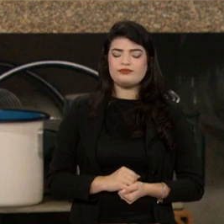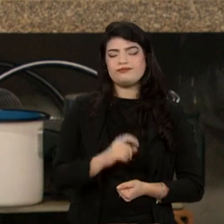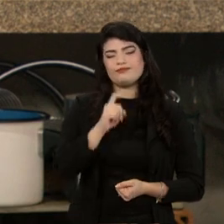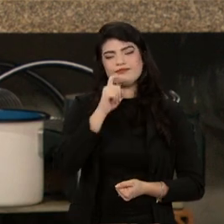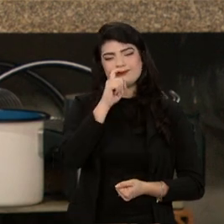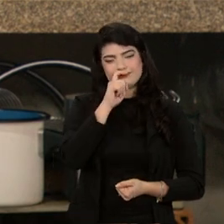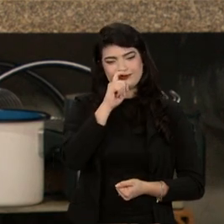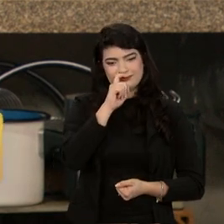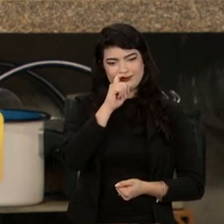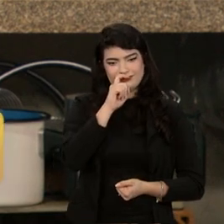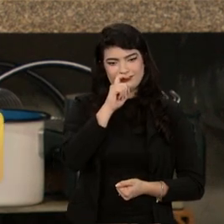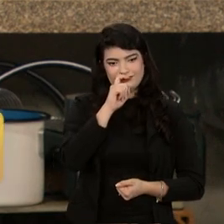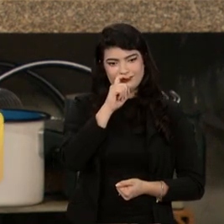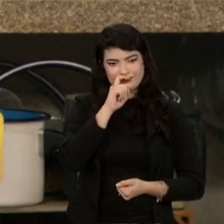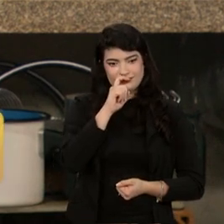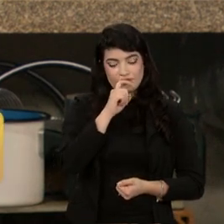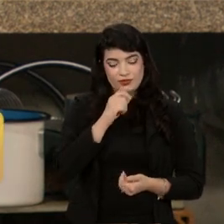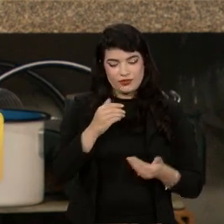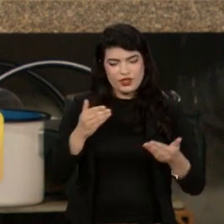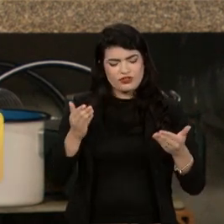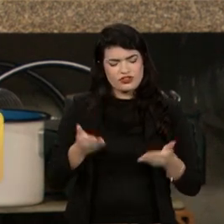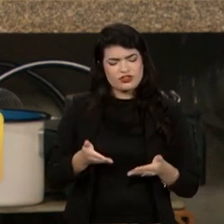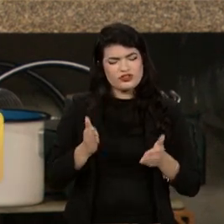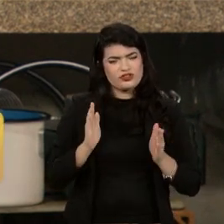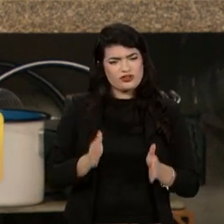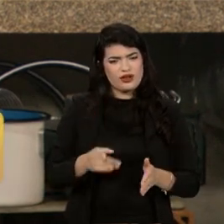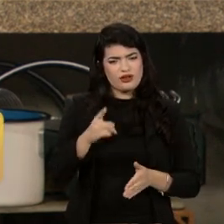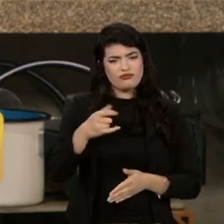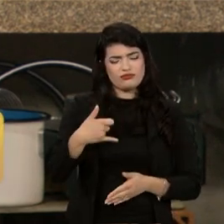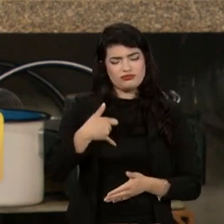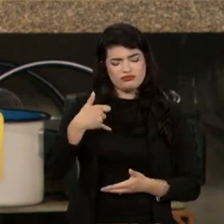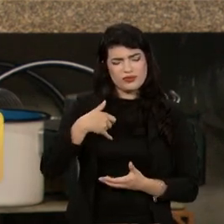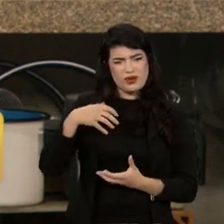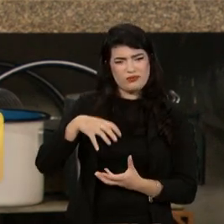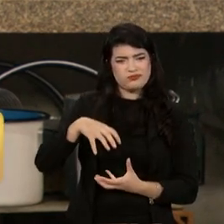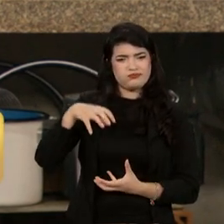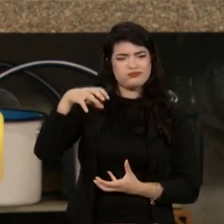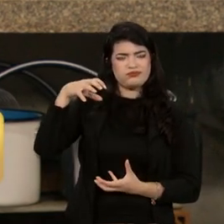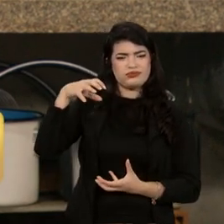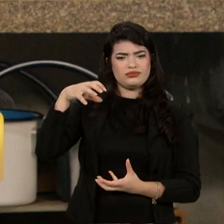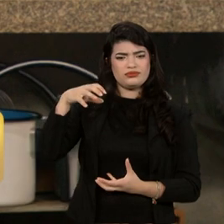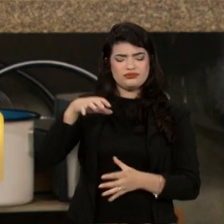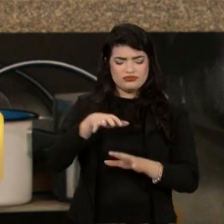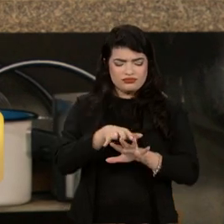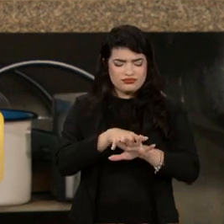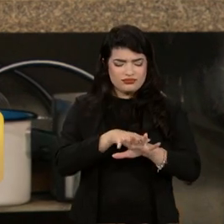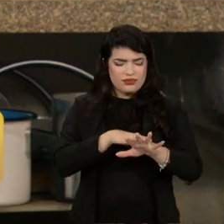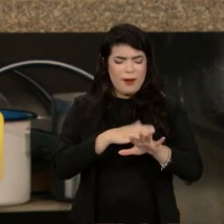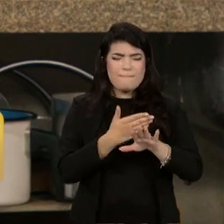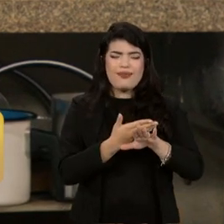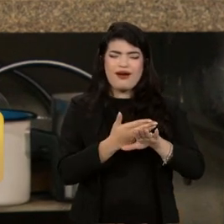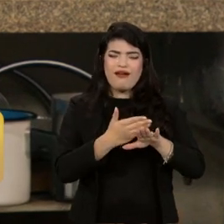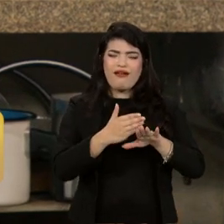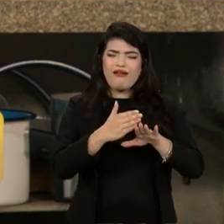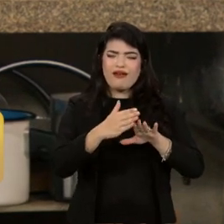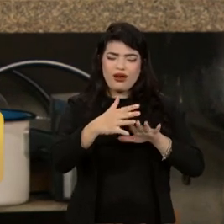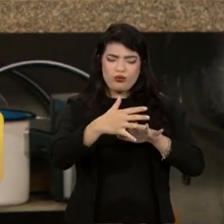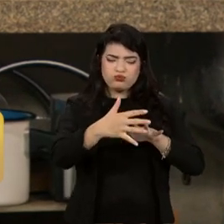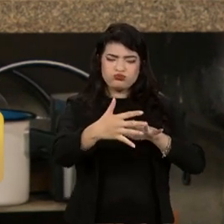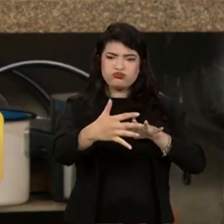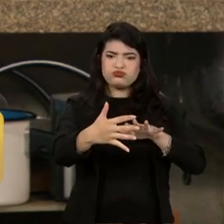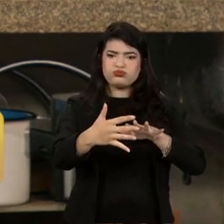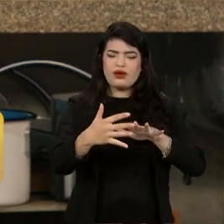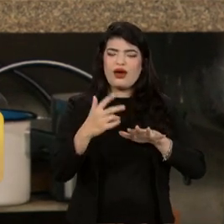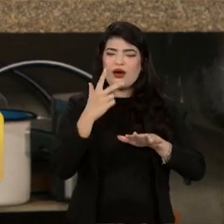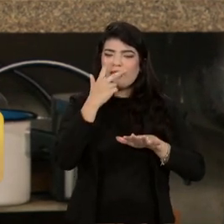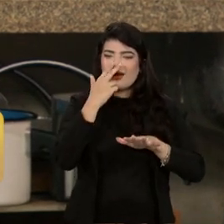Papai está tão velhinho, tem as mãos brancas e compridas, parecendo